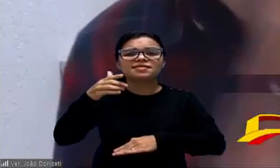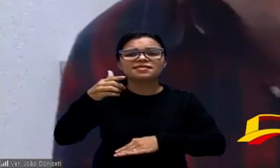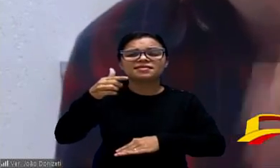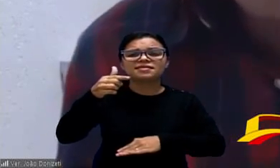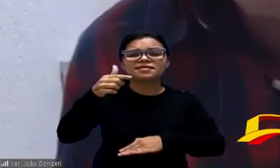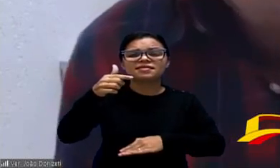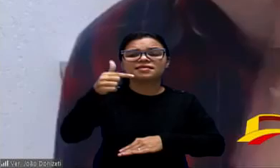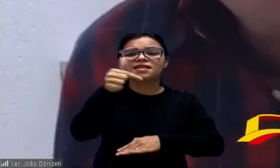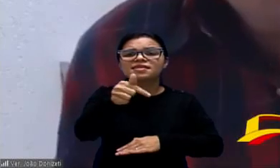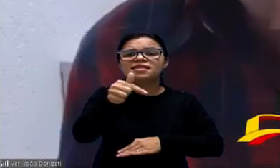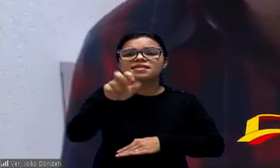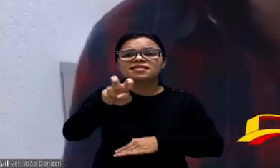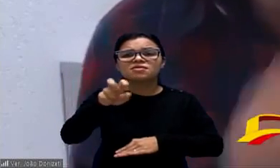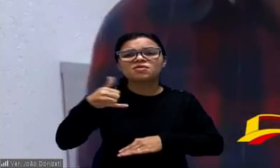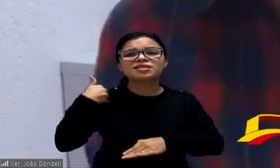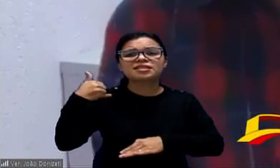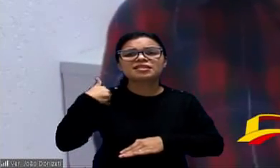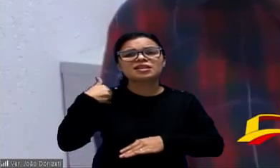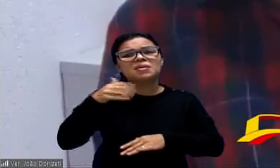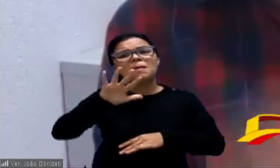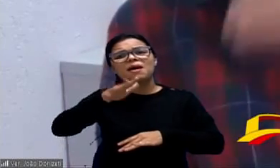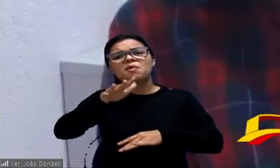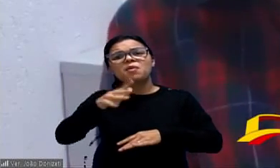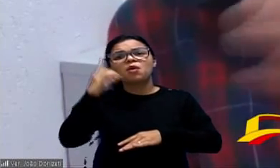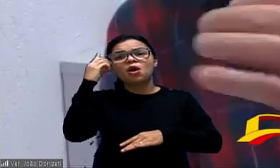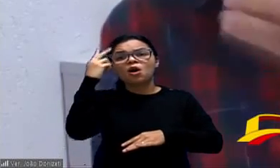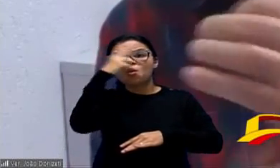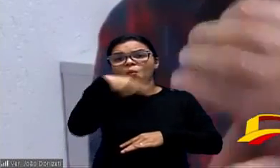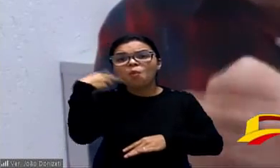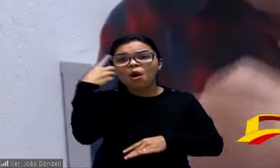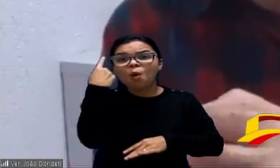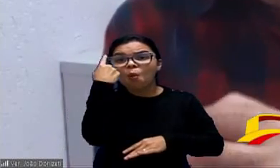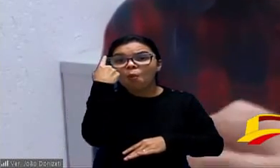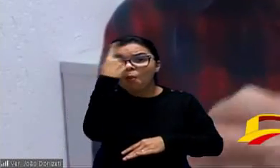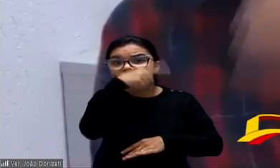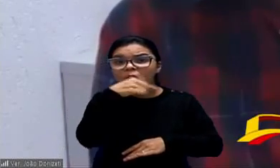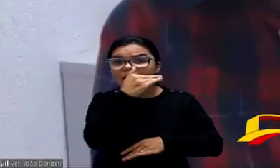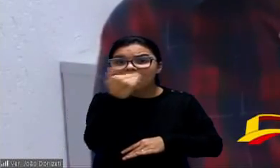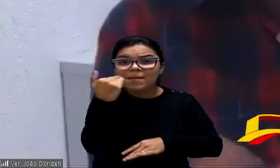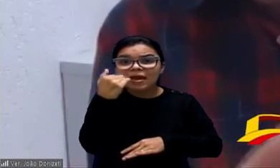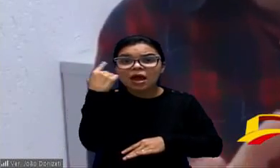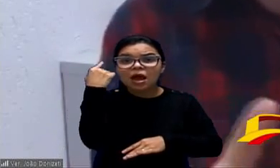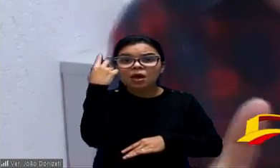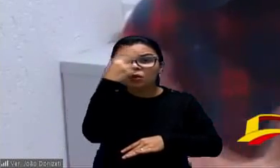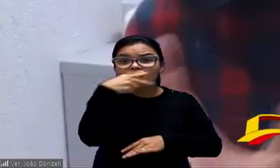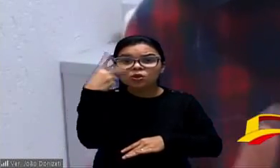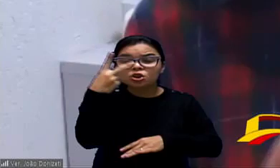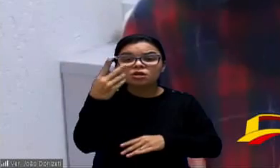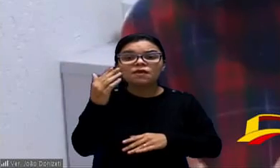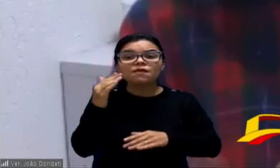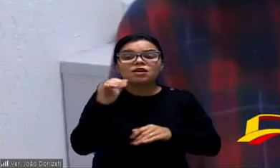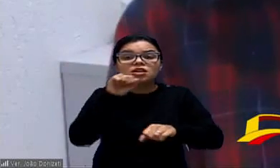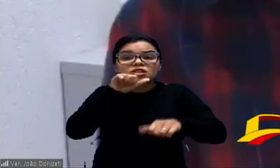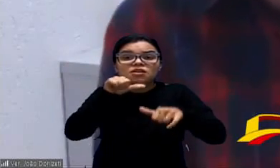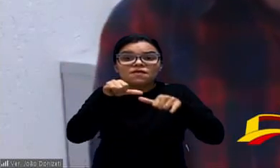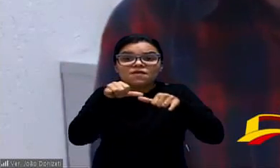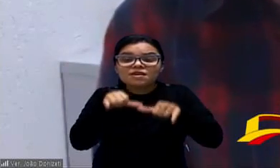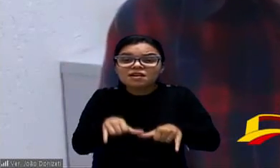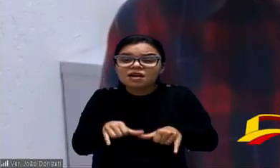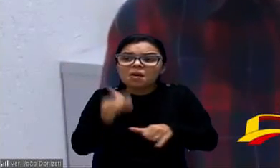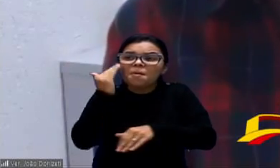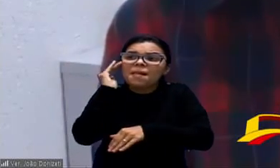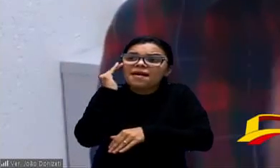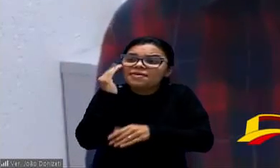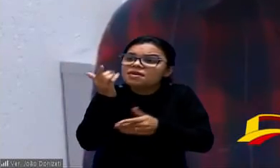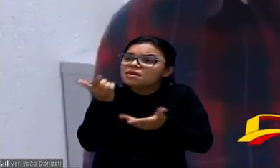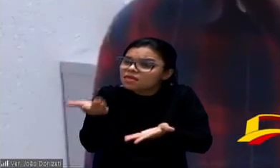esperando mais de uma hora e meia, até 2 horas, senhor presidente. Eu fiz questão de ficar para me entender aquilo ali e para denunciar